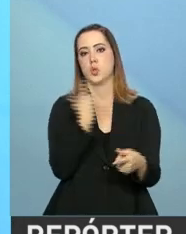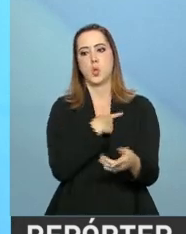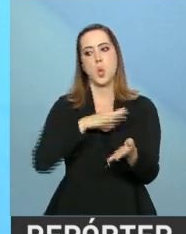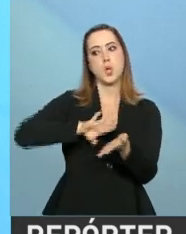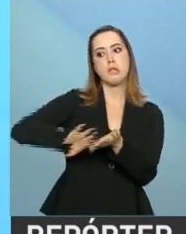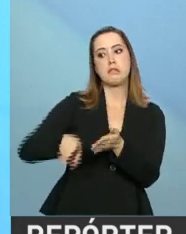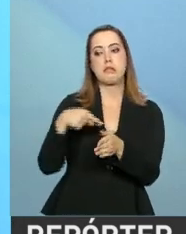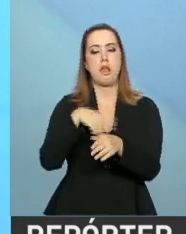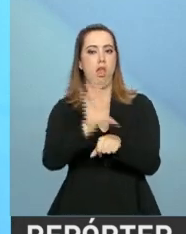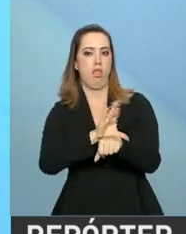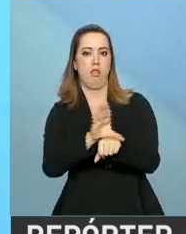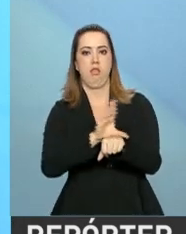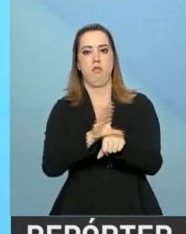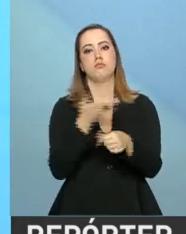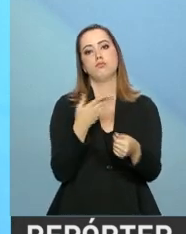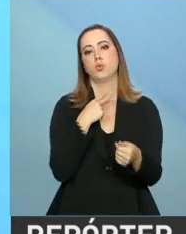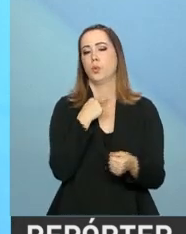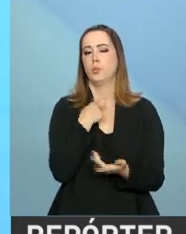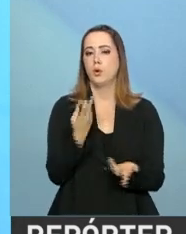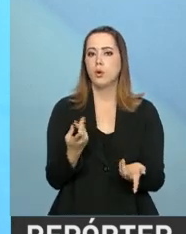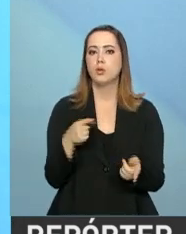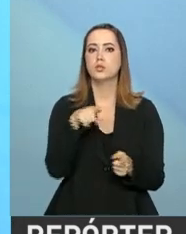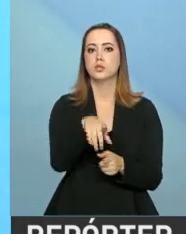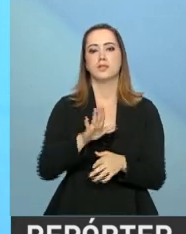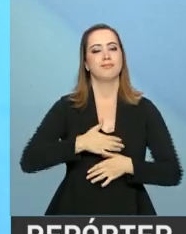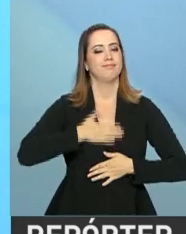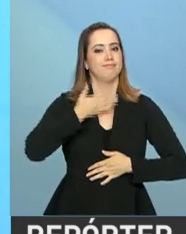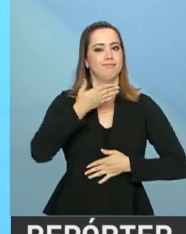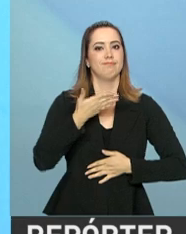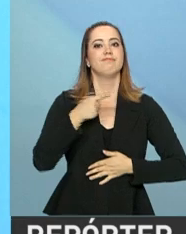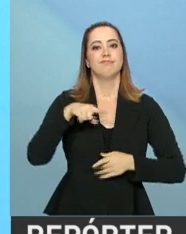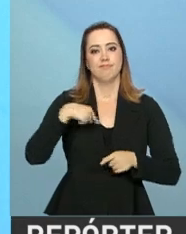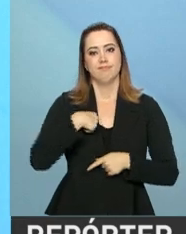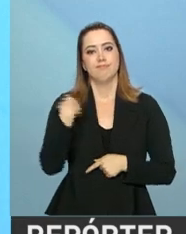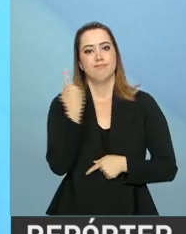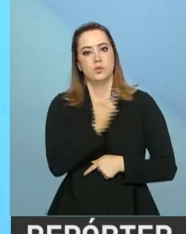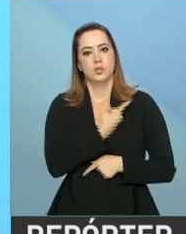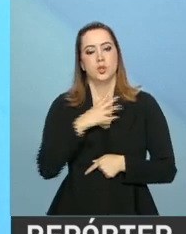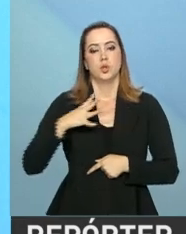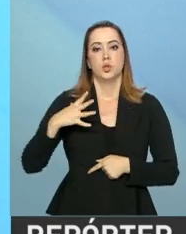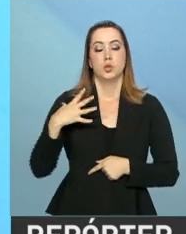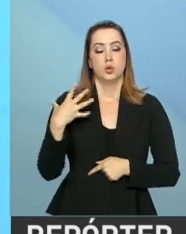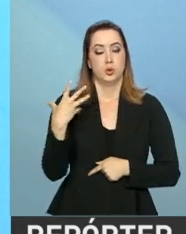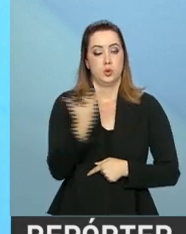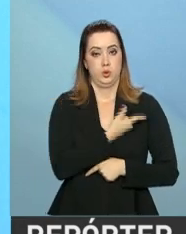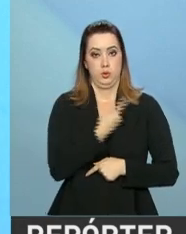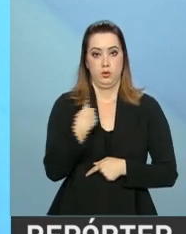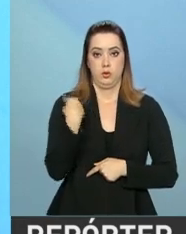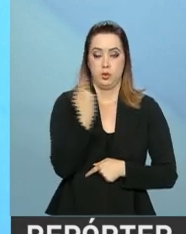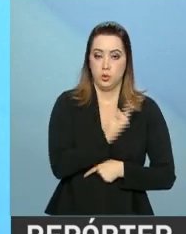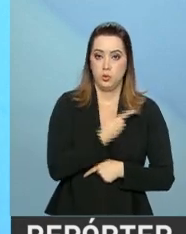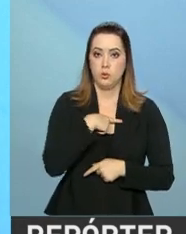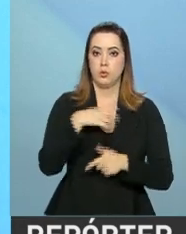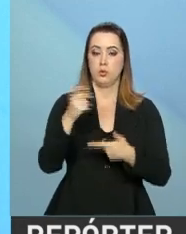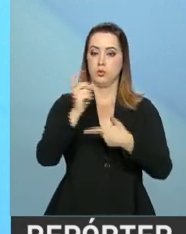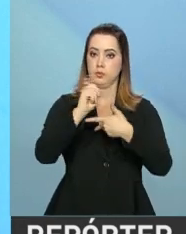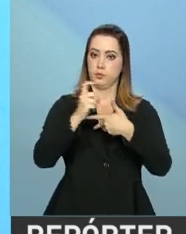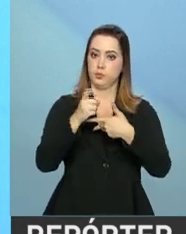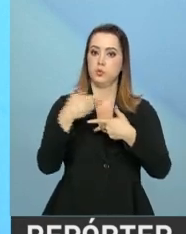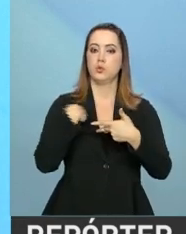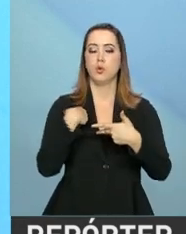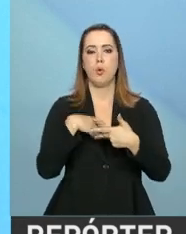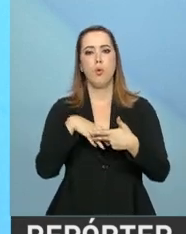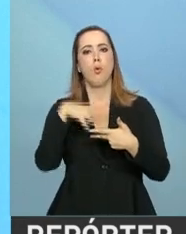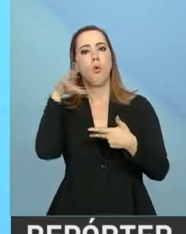dos parâmetros constitucionais. Portanto, foi com grande satisfação que nós outros do Poder Executivo ouvimos a